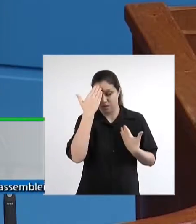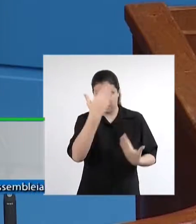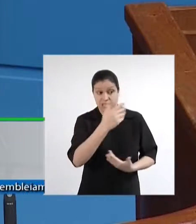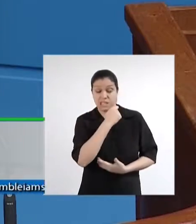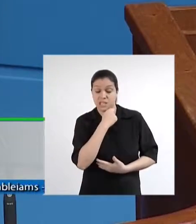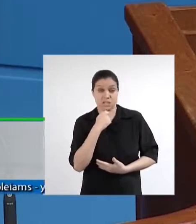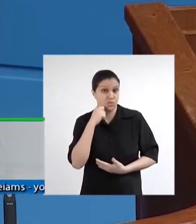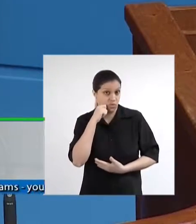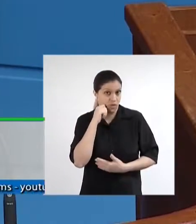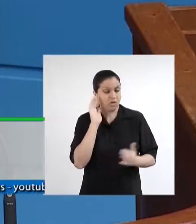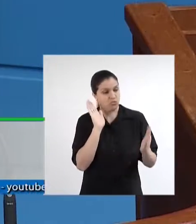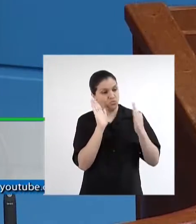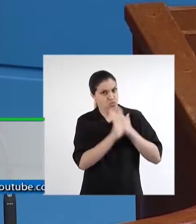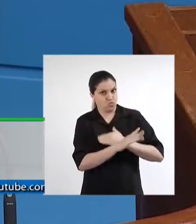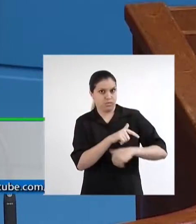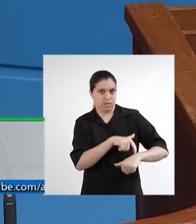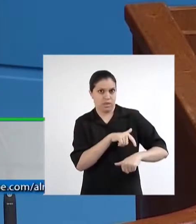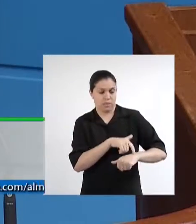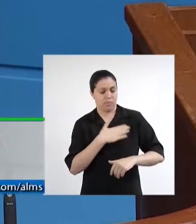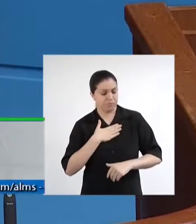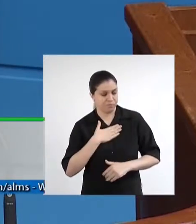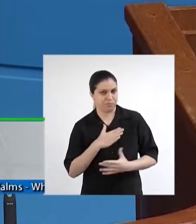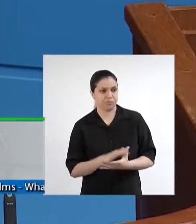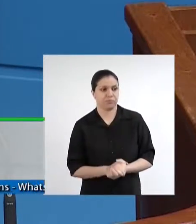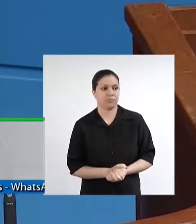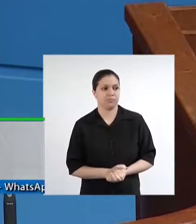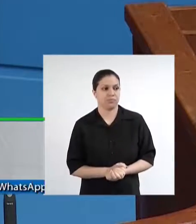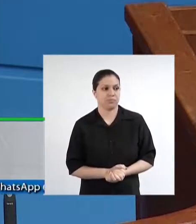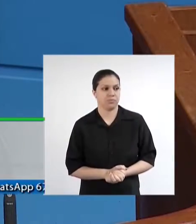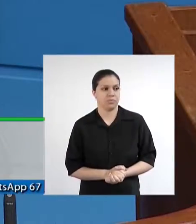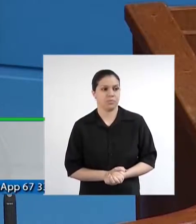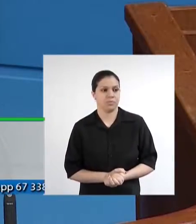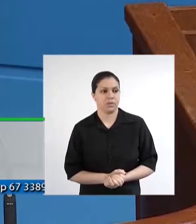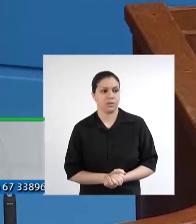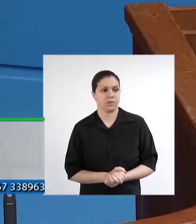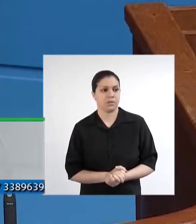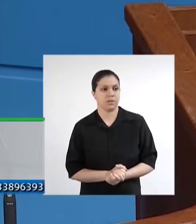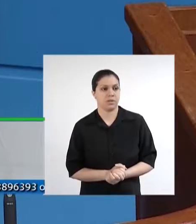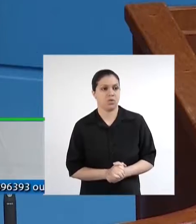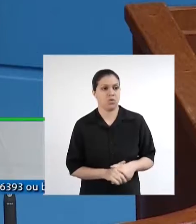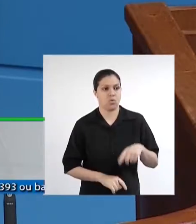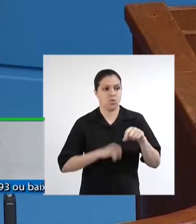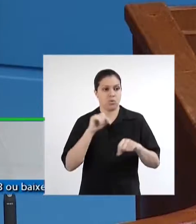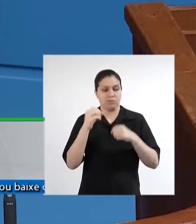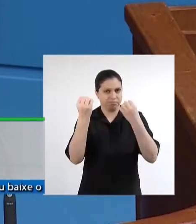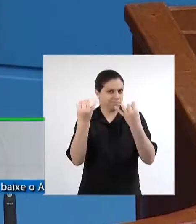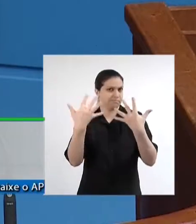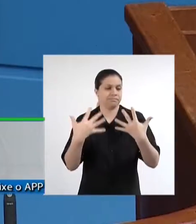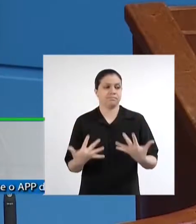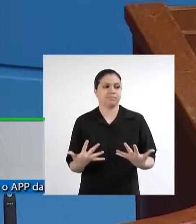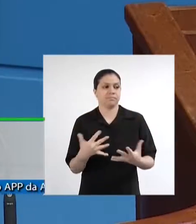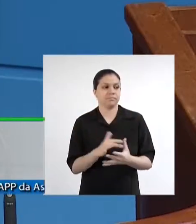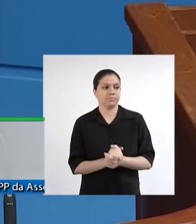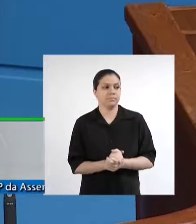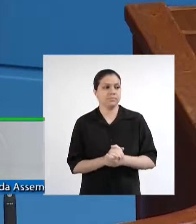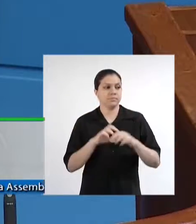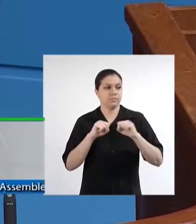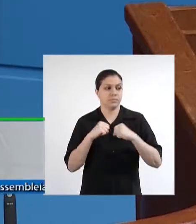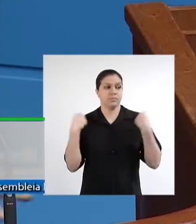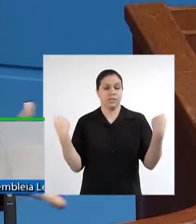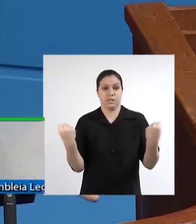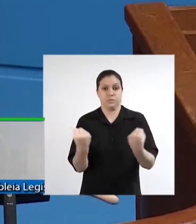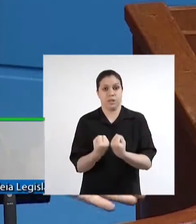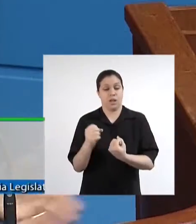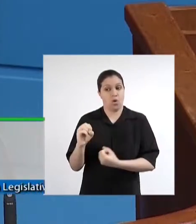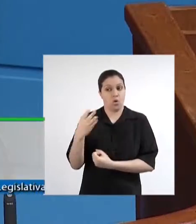seu tempo. Apenas, deputado Antônio Vaz, para a gente fazer um breve comentário do seminário que